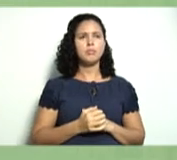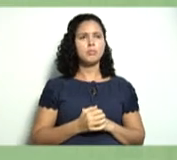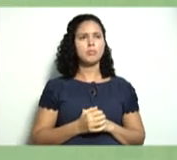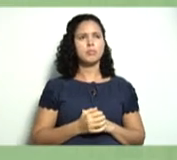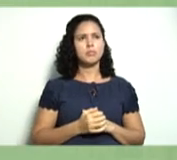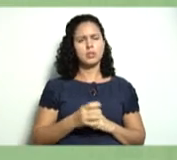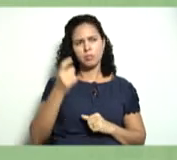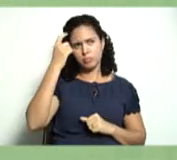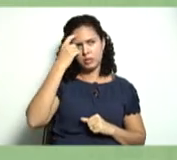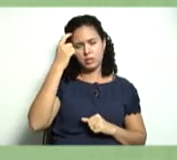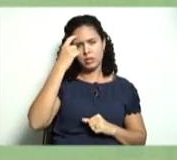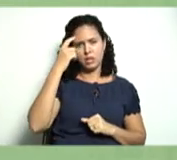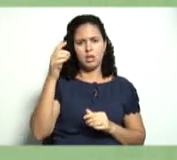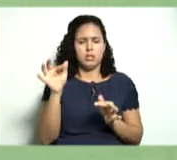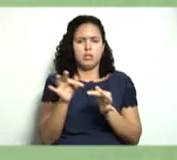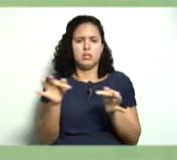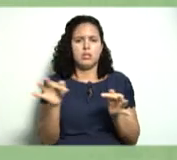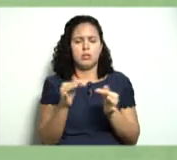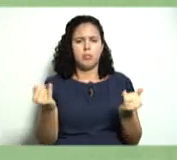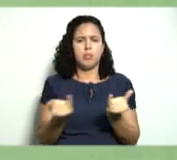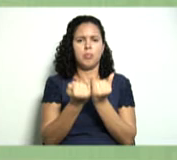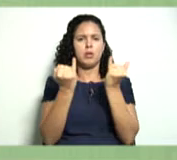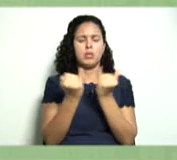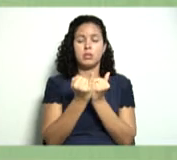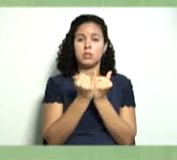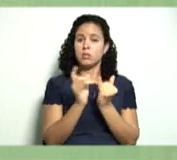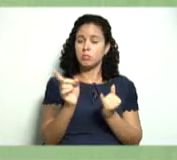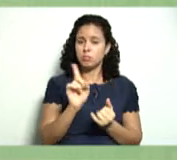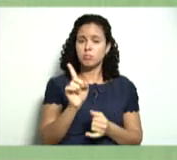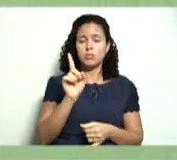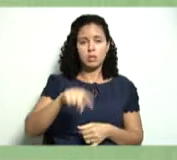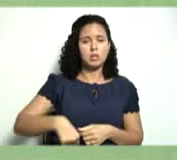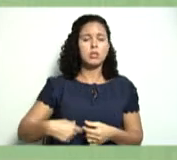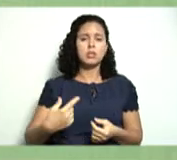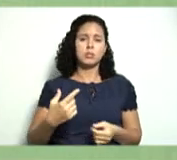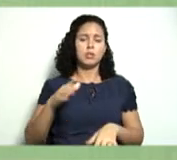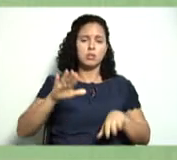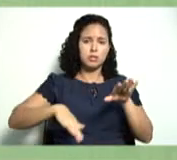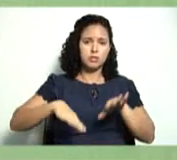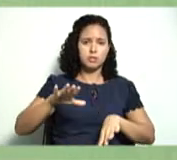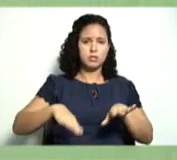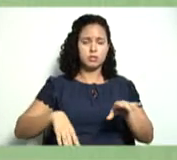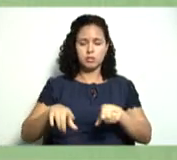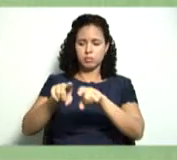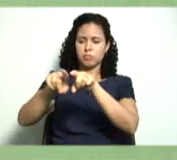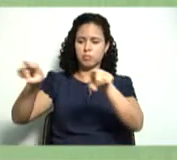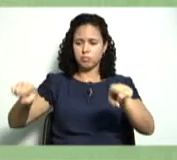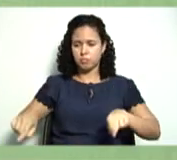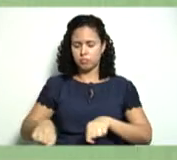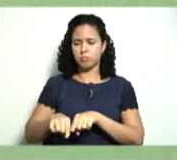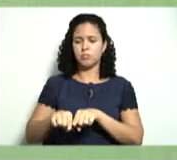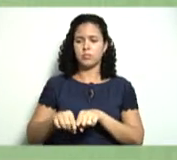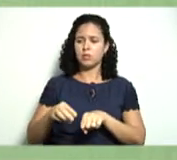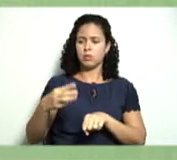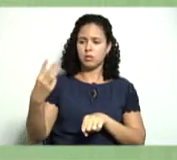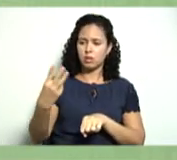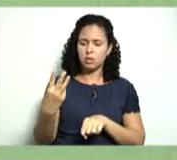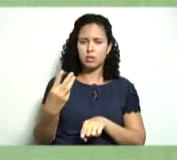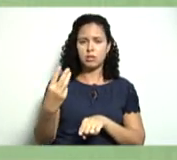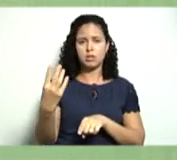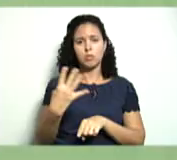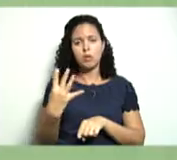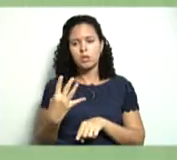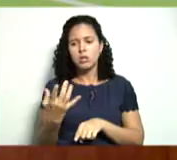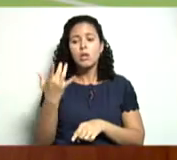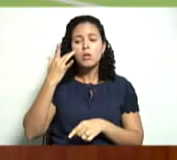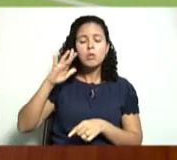que é bobagem né pessoa mais é comum acontecer é às vezes tem três quatro impressoras instalados no seu computador e aí você